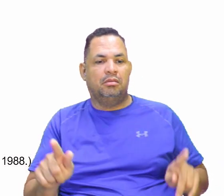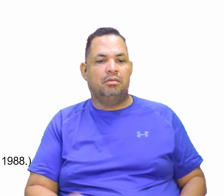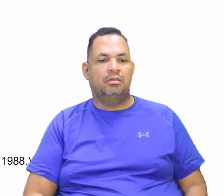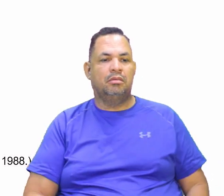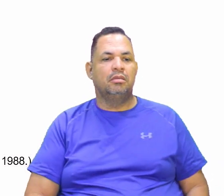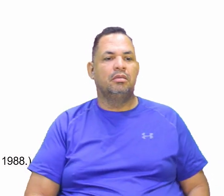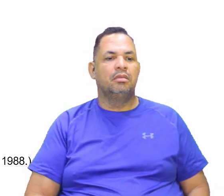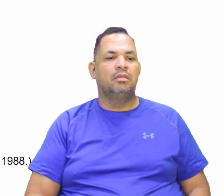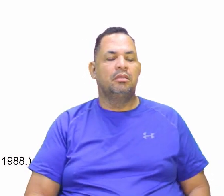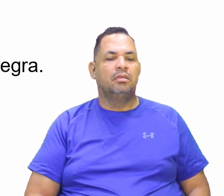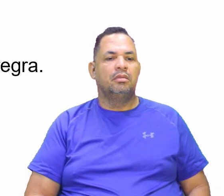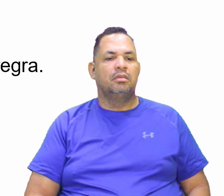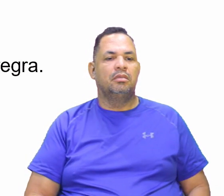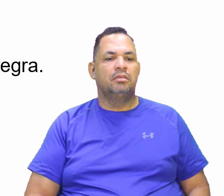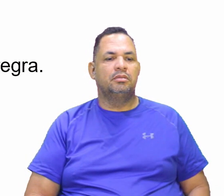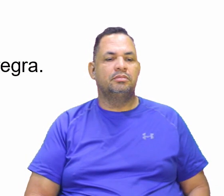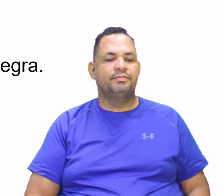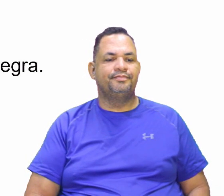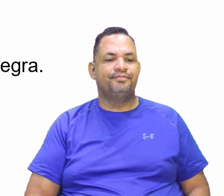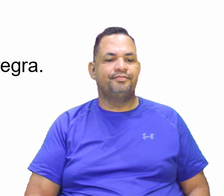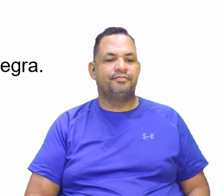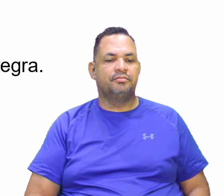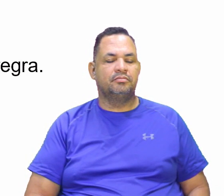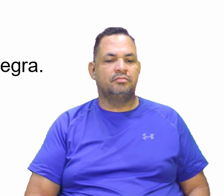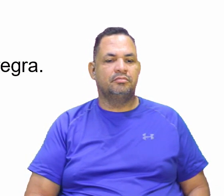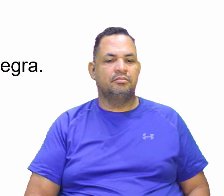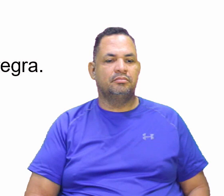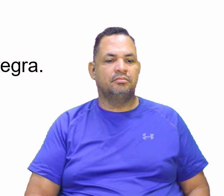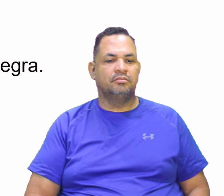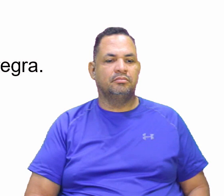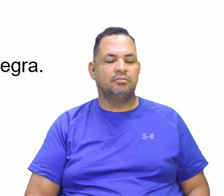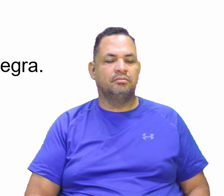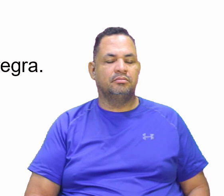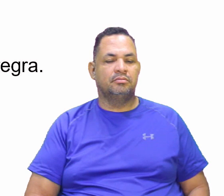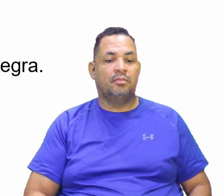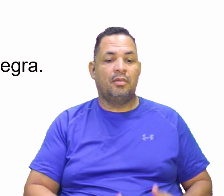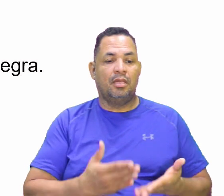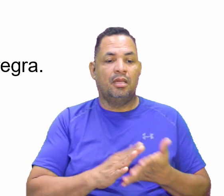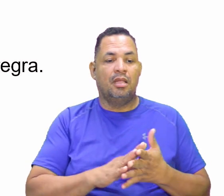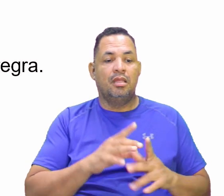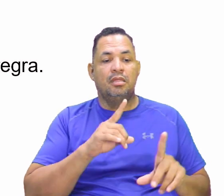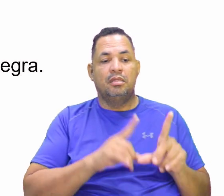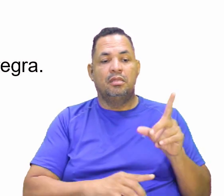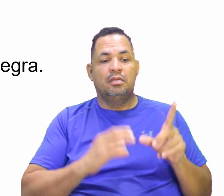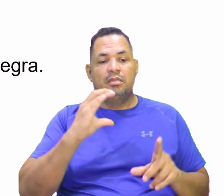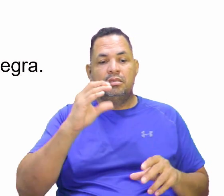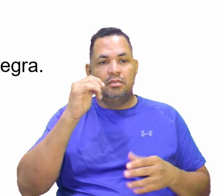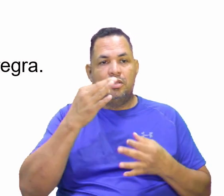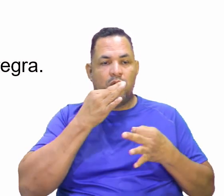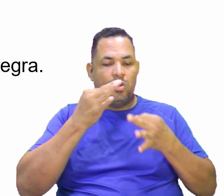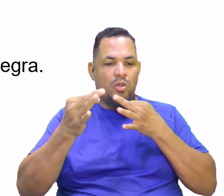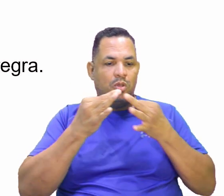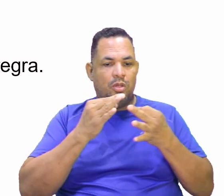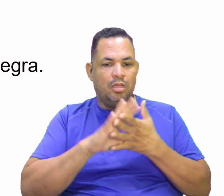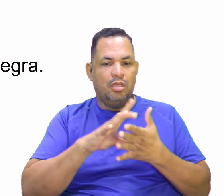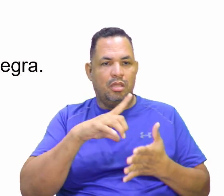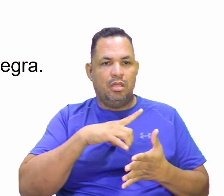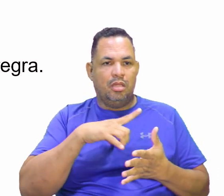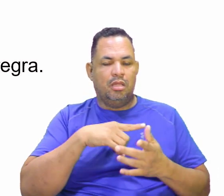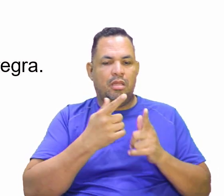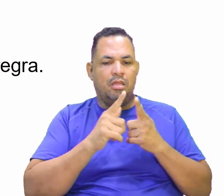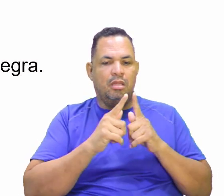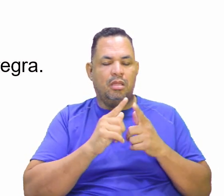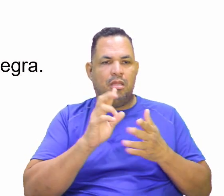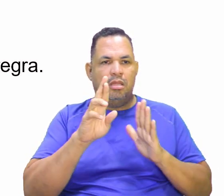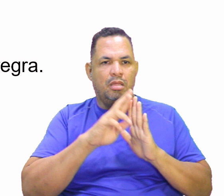condenando, né? Vamos ver outra. É, aqui a letra C, criticam a presença de regras na